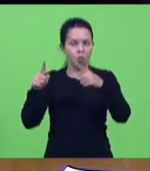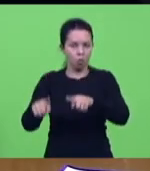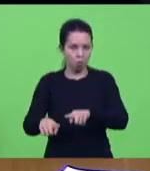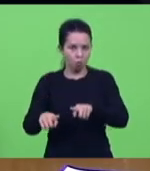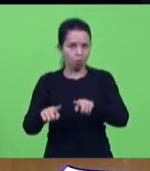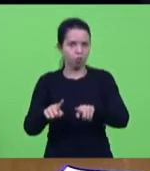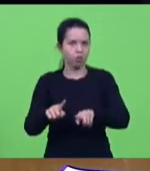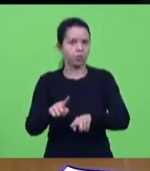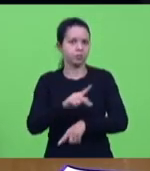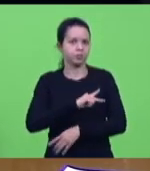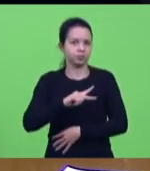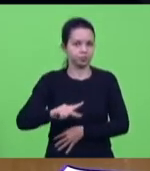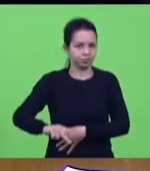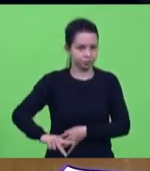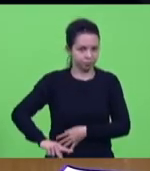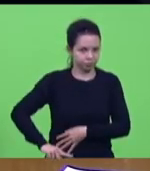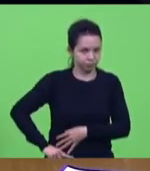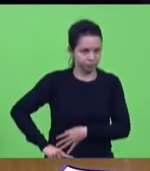Mas o fato é que,